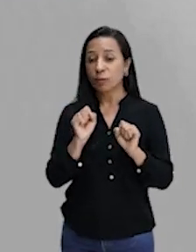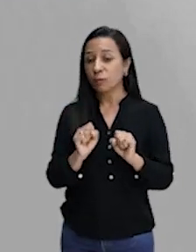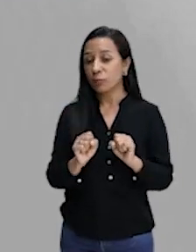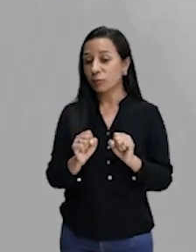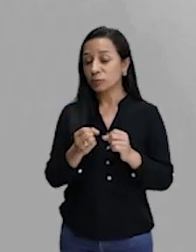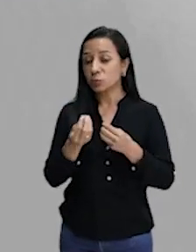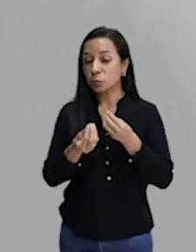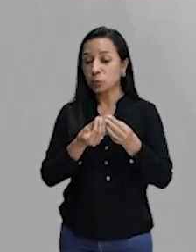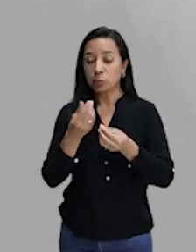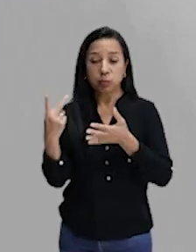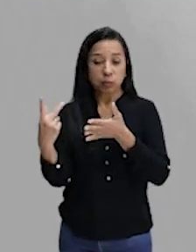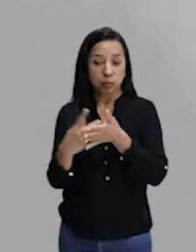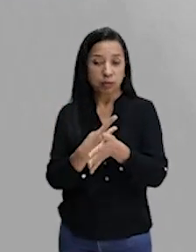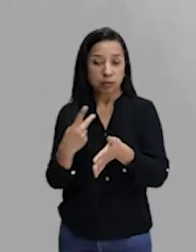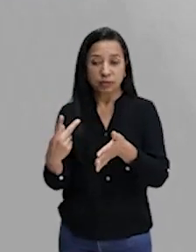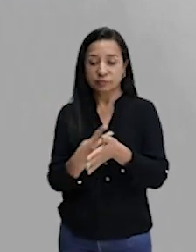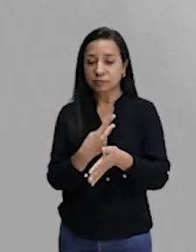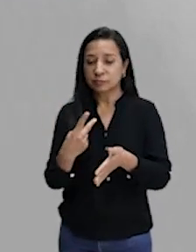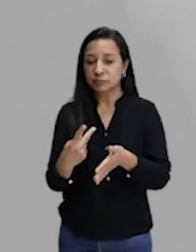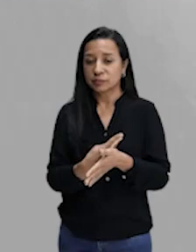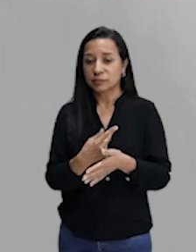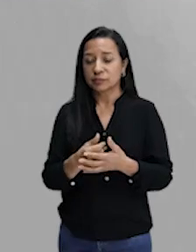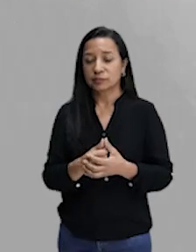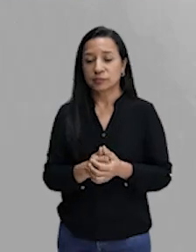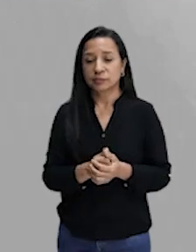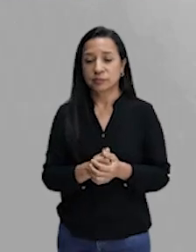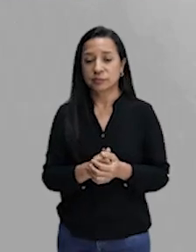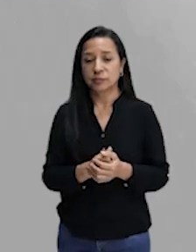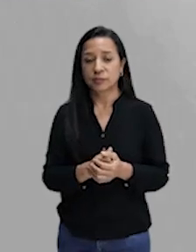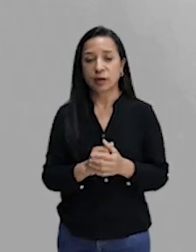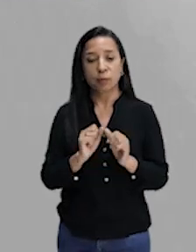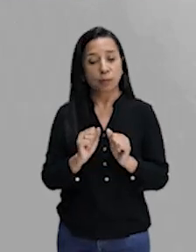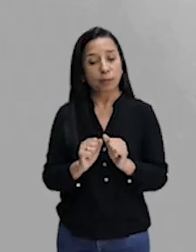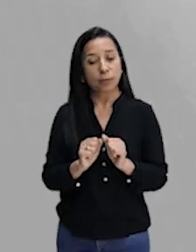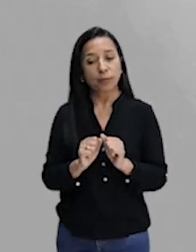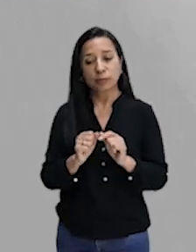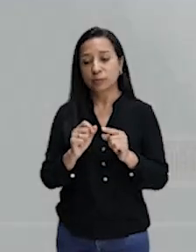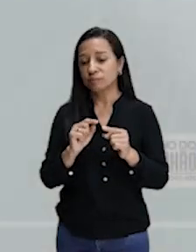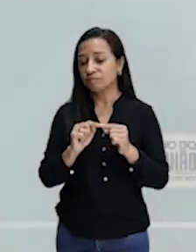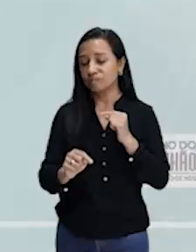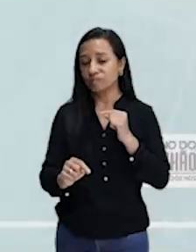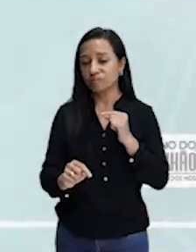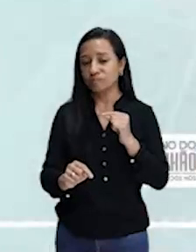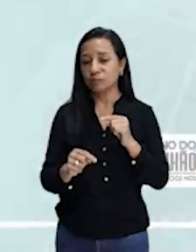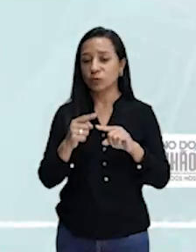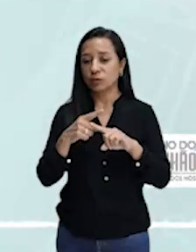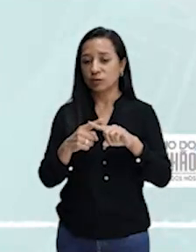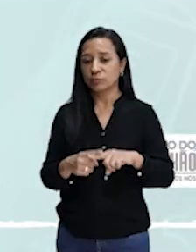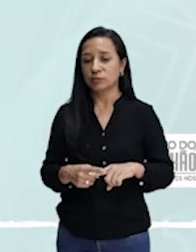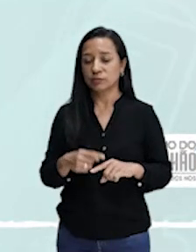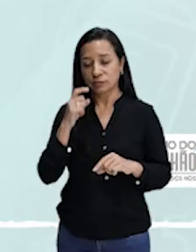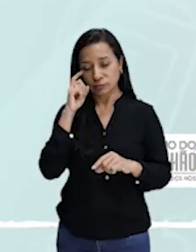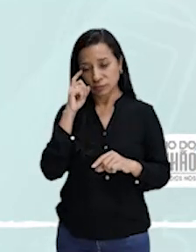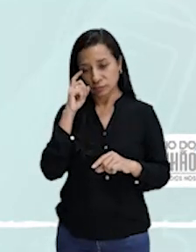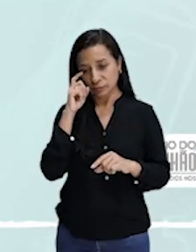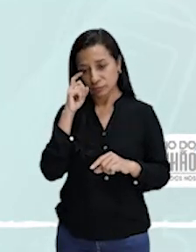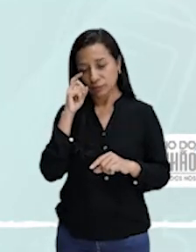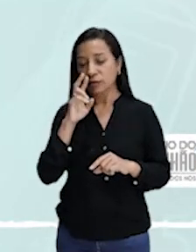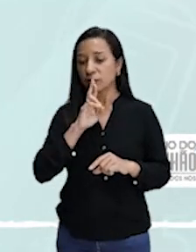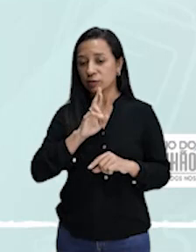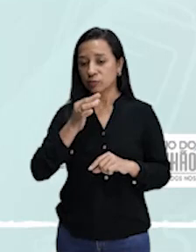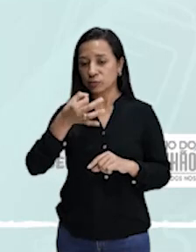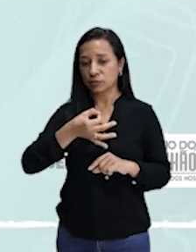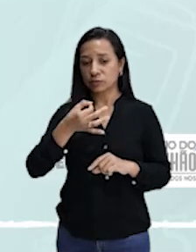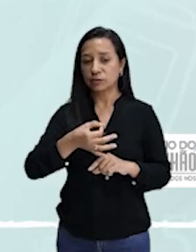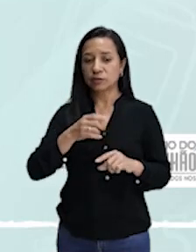que o próton no sentido elétron no outro certo a gente também pode eliminar essa Tá ok a resposta correta